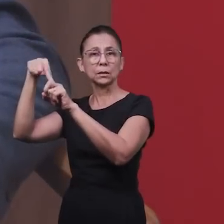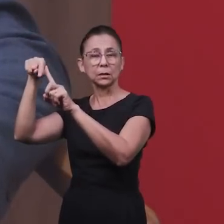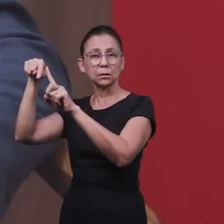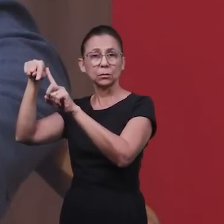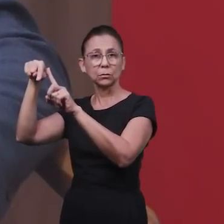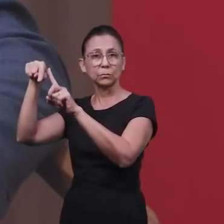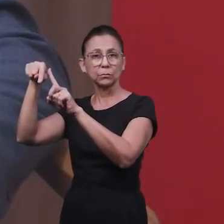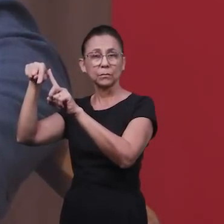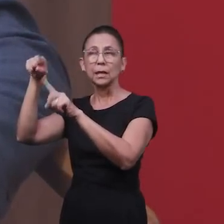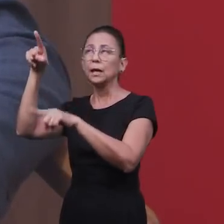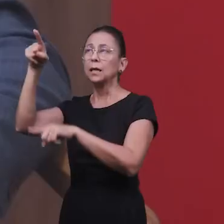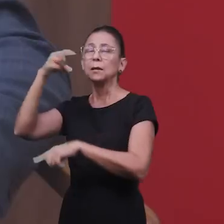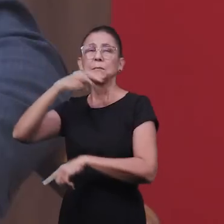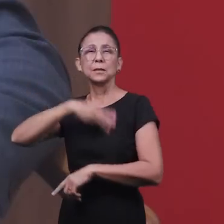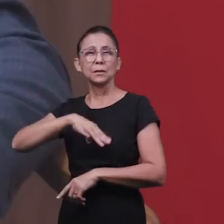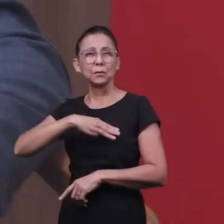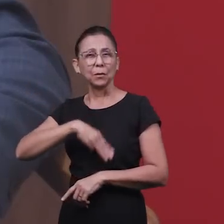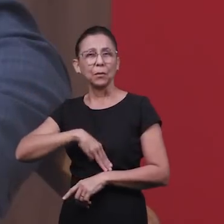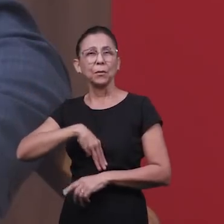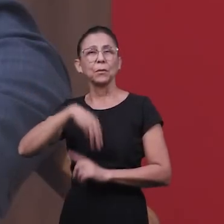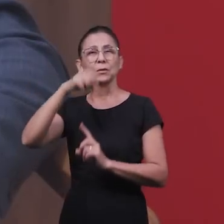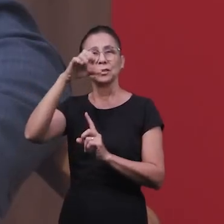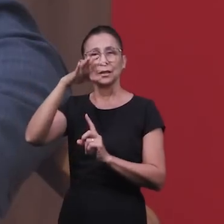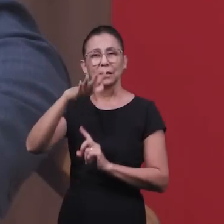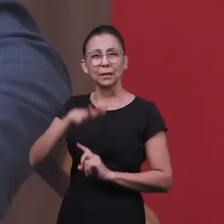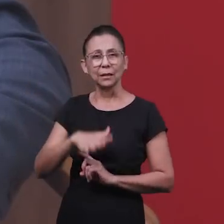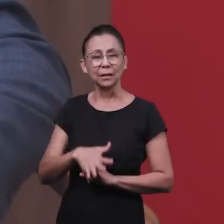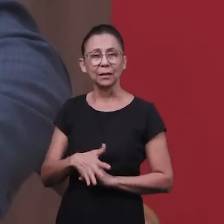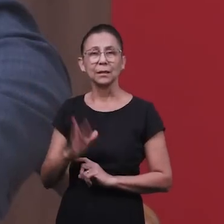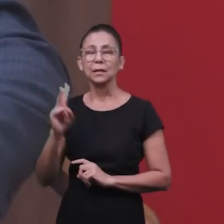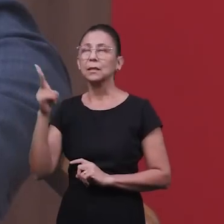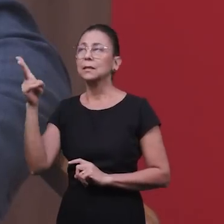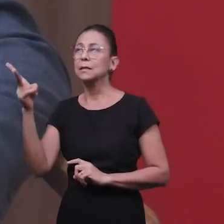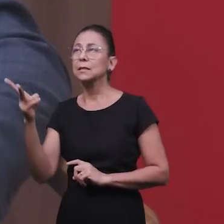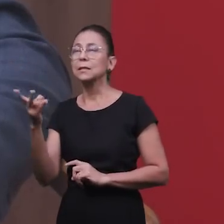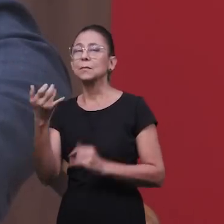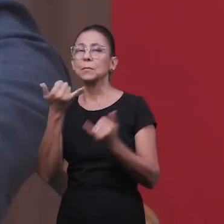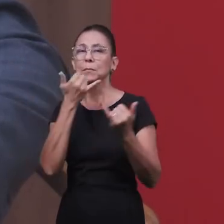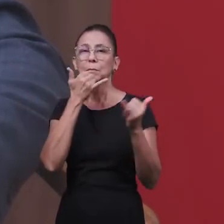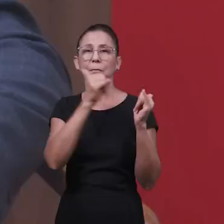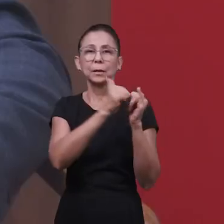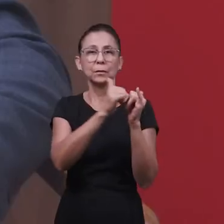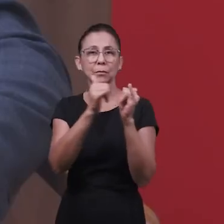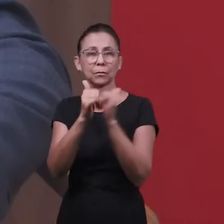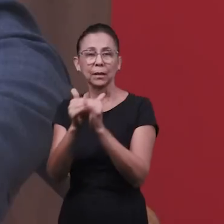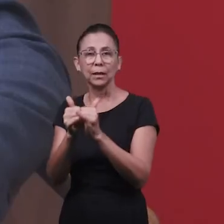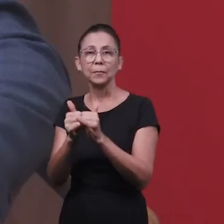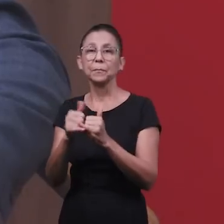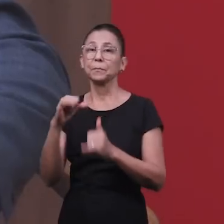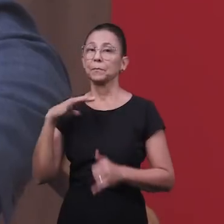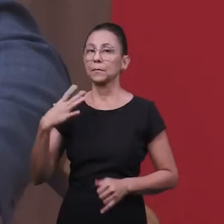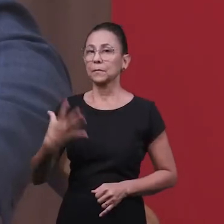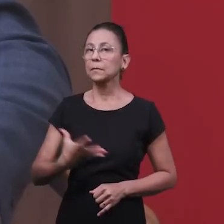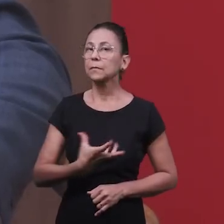de graça. Sua mão sempre está estendida para perdoar, para